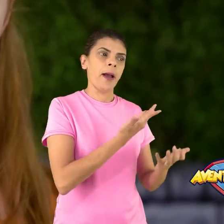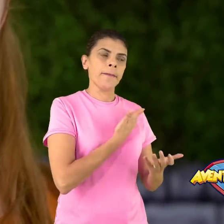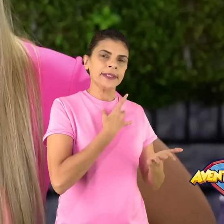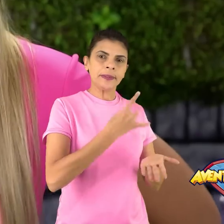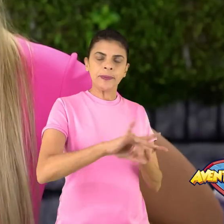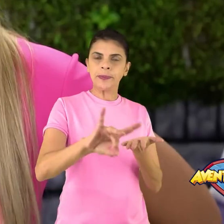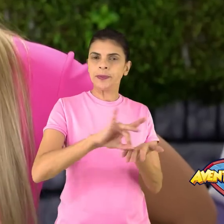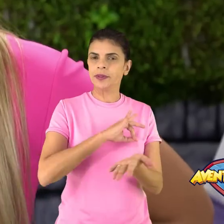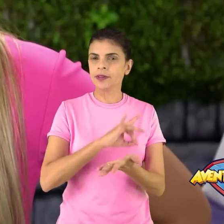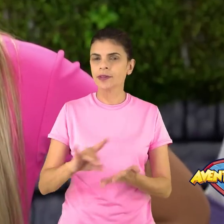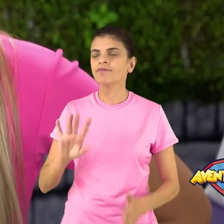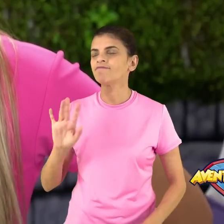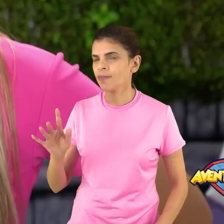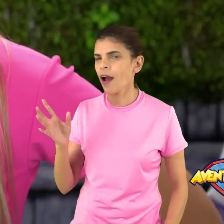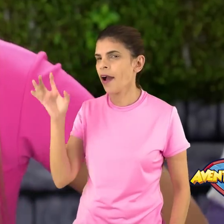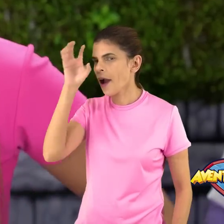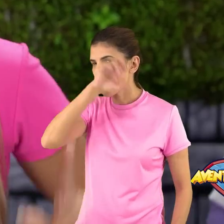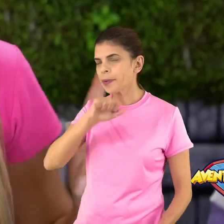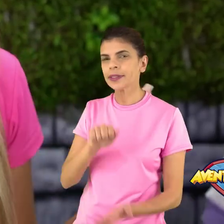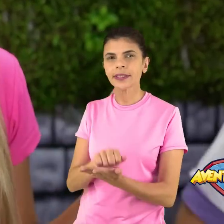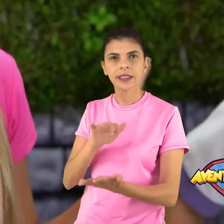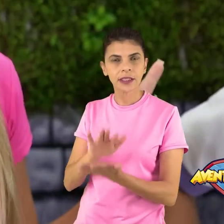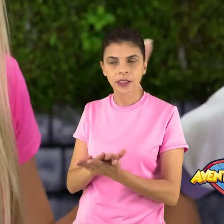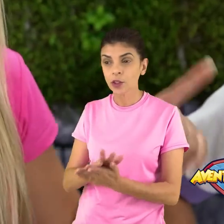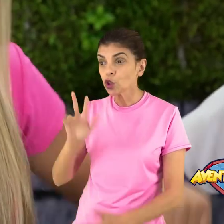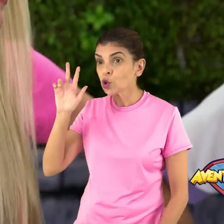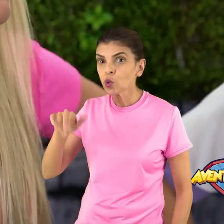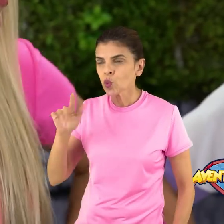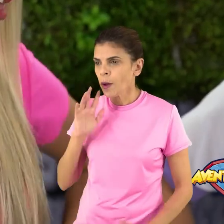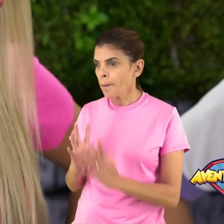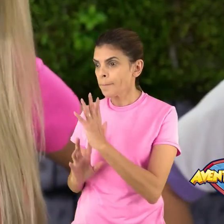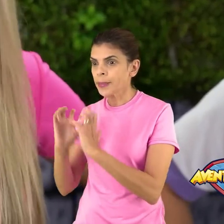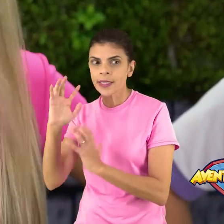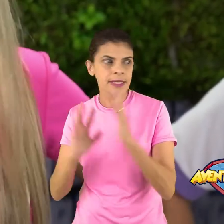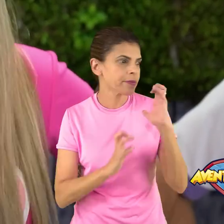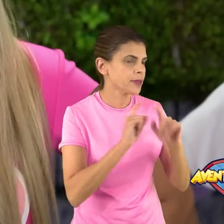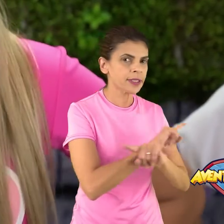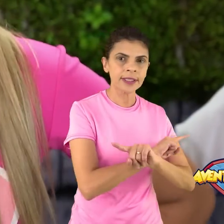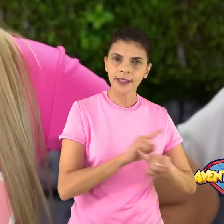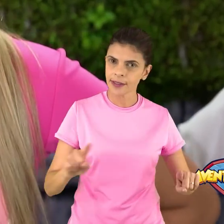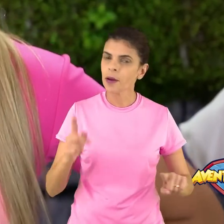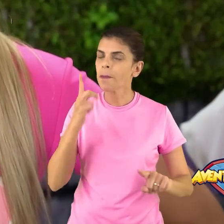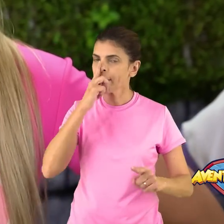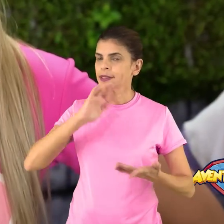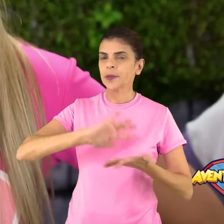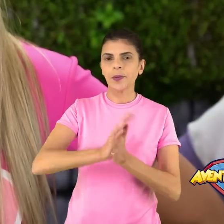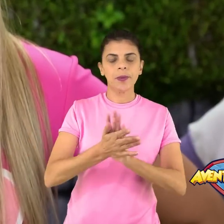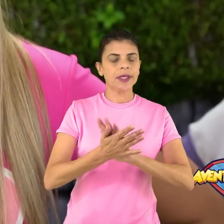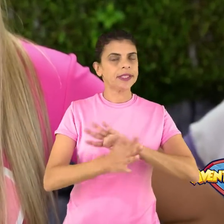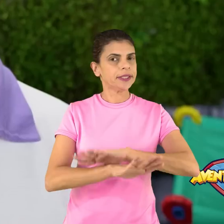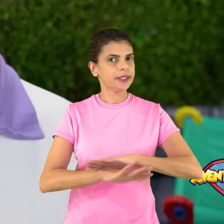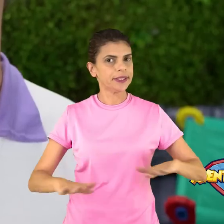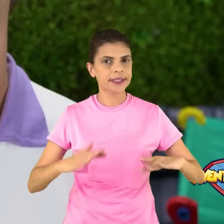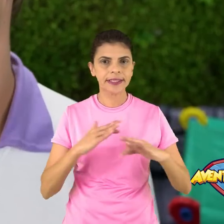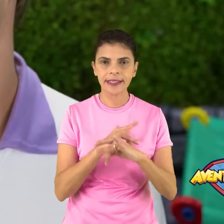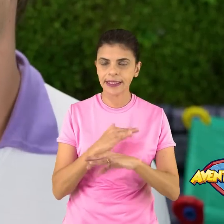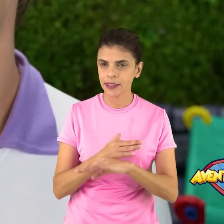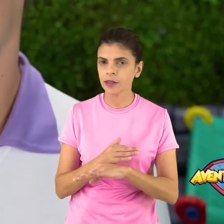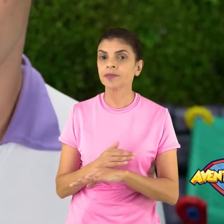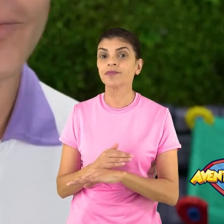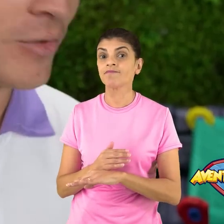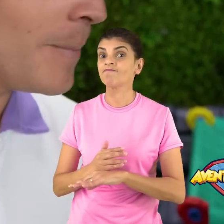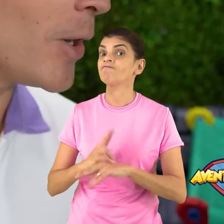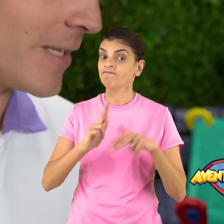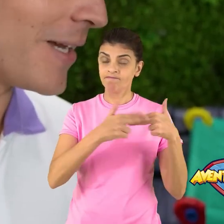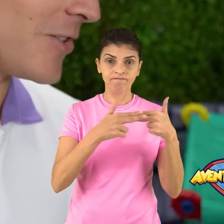amizade. Mas isso serviu de lição. Nunca devemos brigar entre a gente, senão vai ser o fim da nossa cidade. O vídeo de